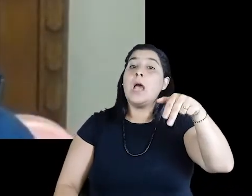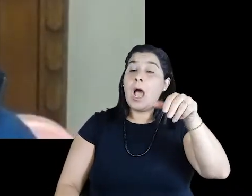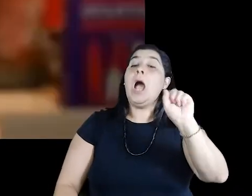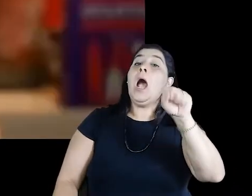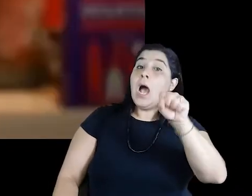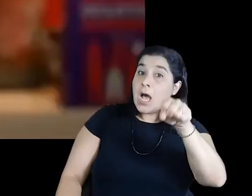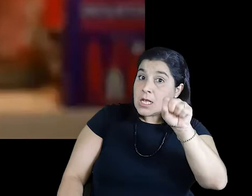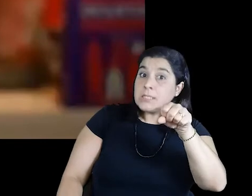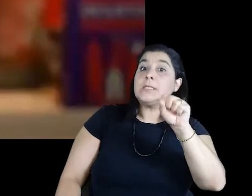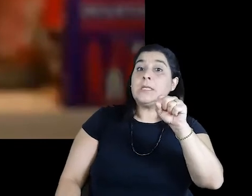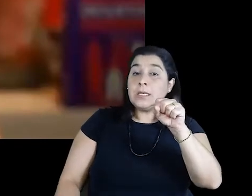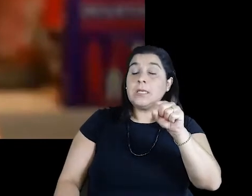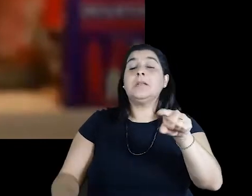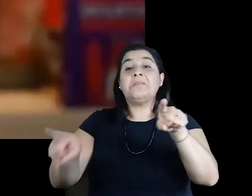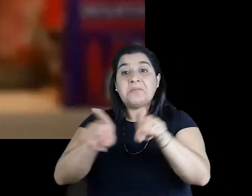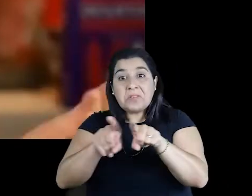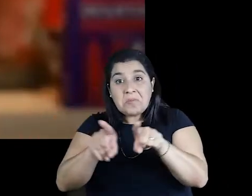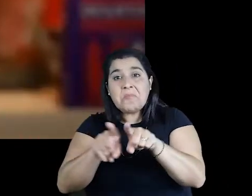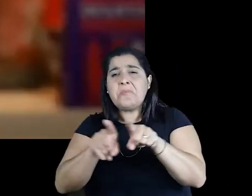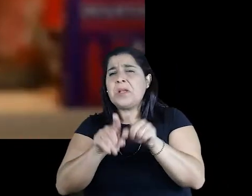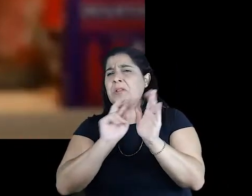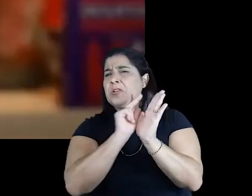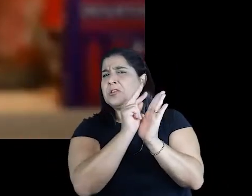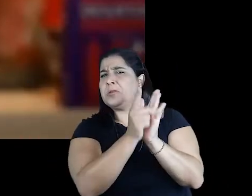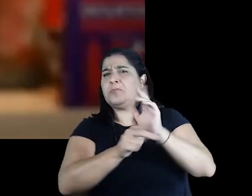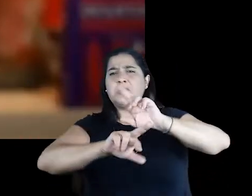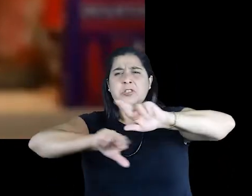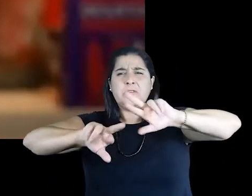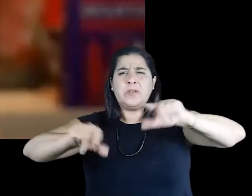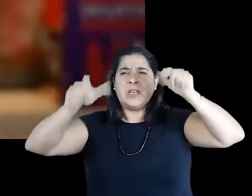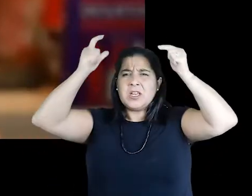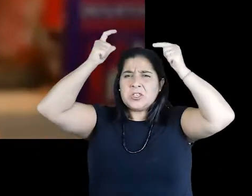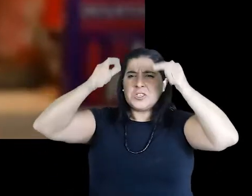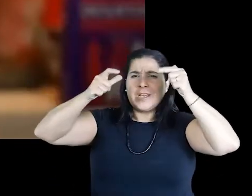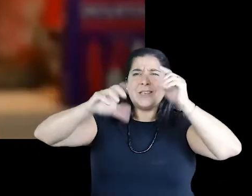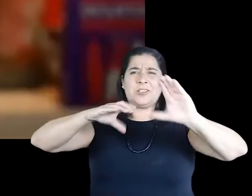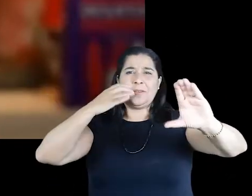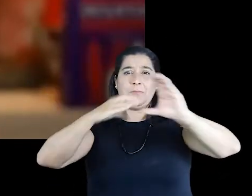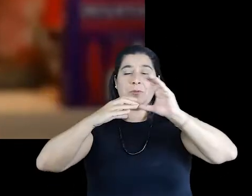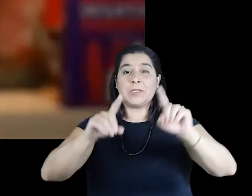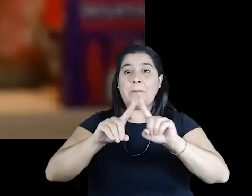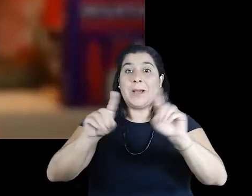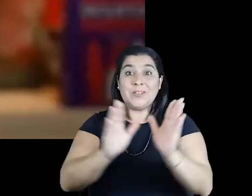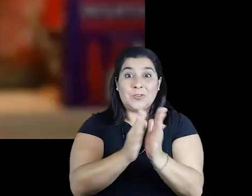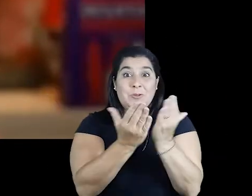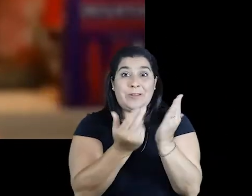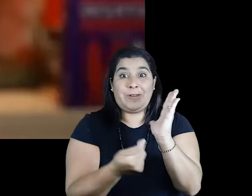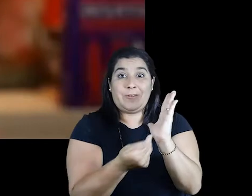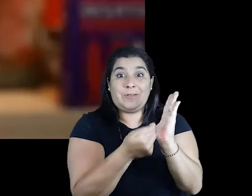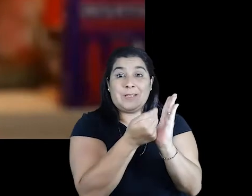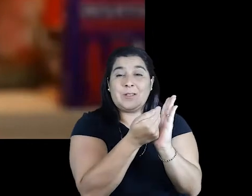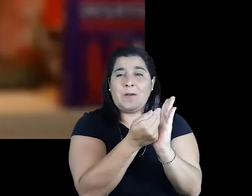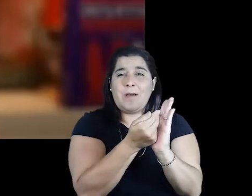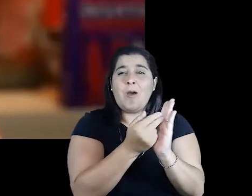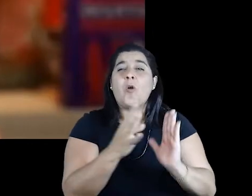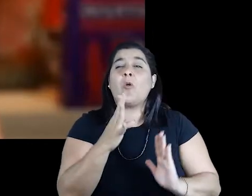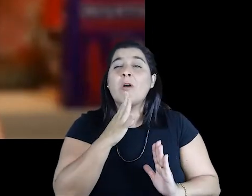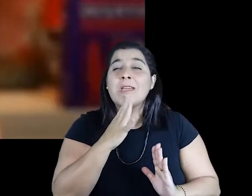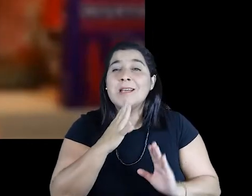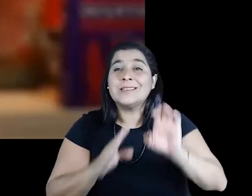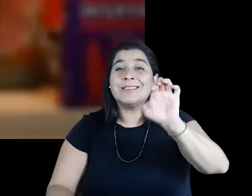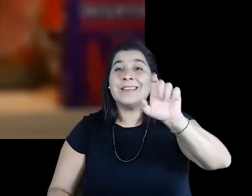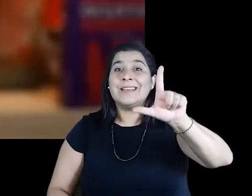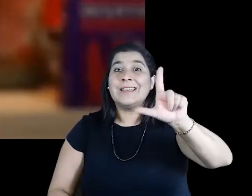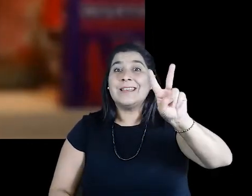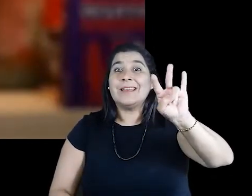ser considerado para muitos, e também o David Bowie para outros, mas na ilustração é o Elvis Presley, aquele que tem um